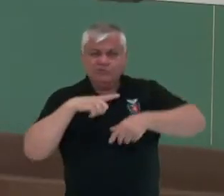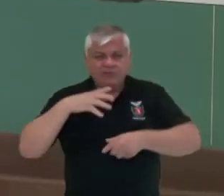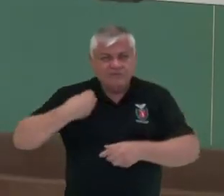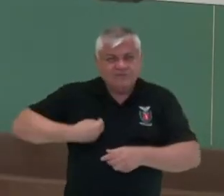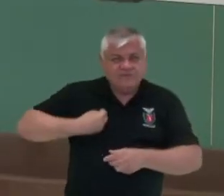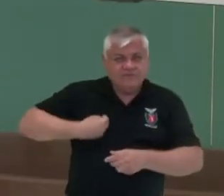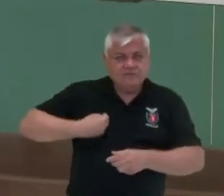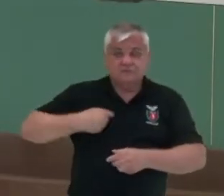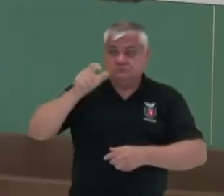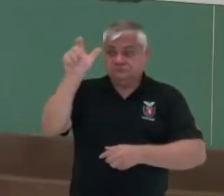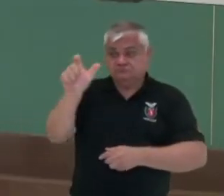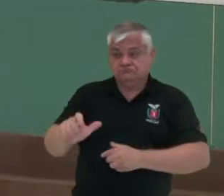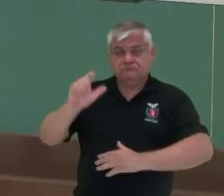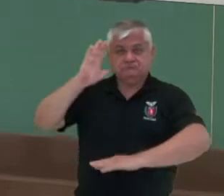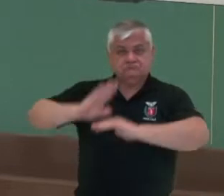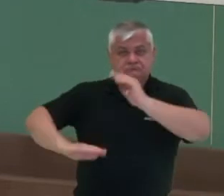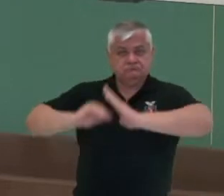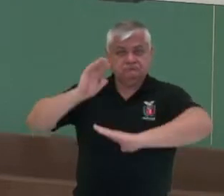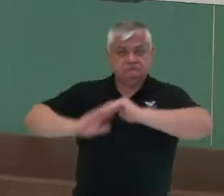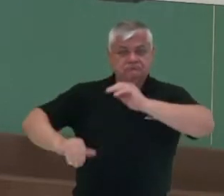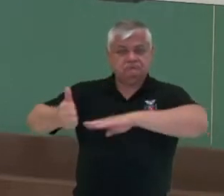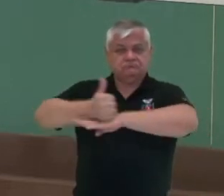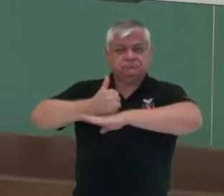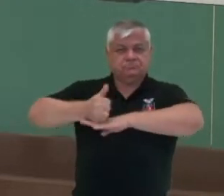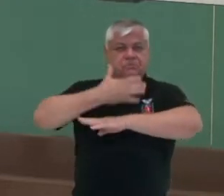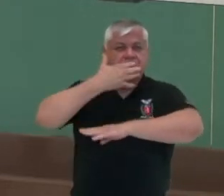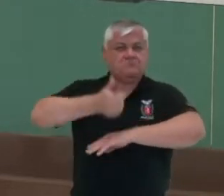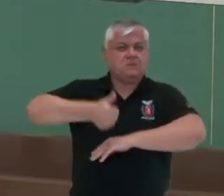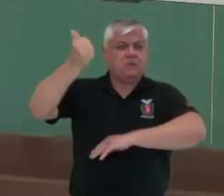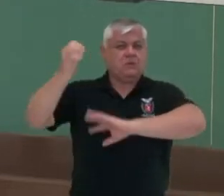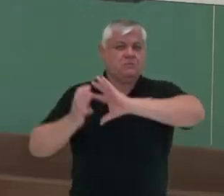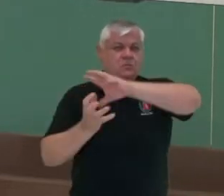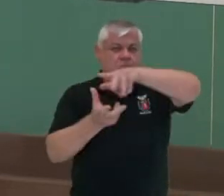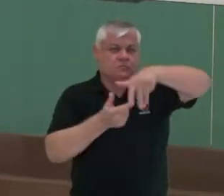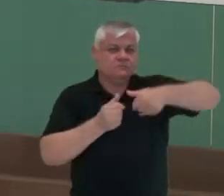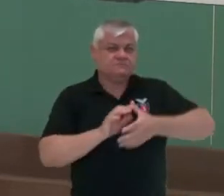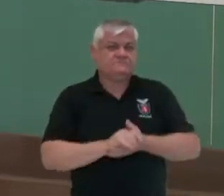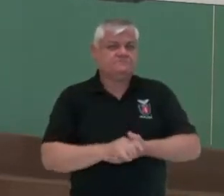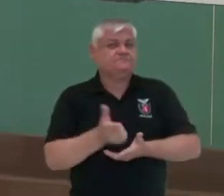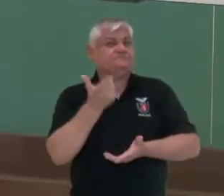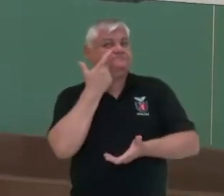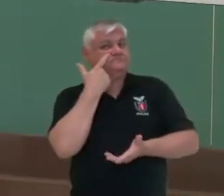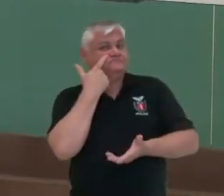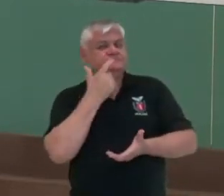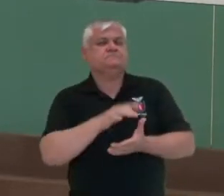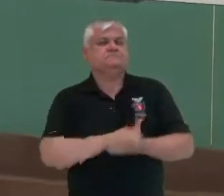algum atleta ou alguns atletas que estão entre os melhores do mundo? Vamos lá.